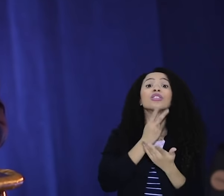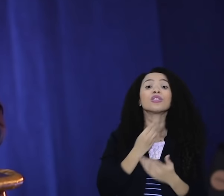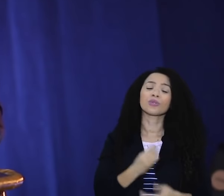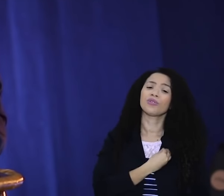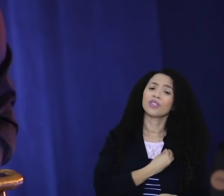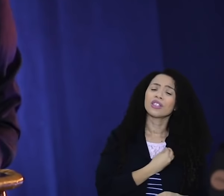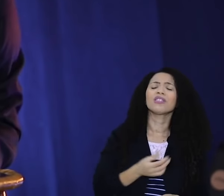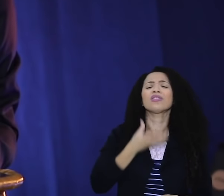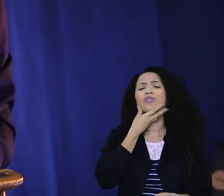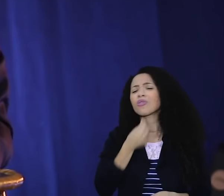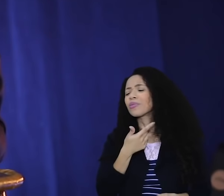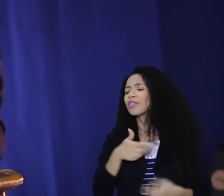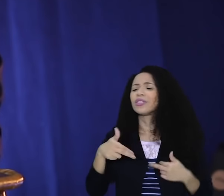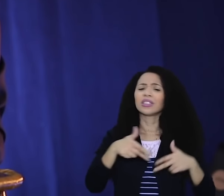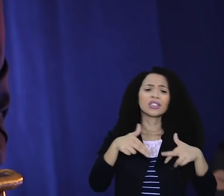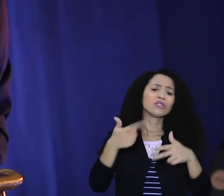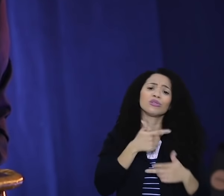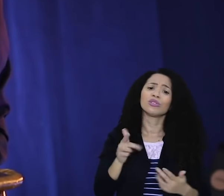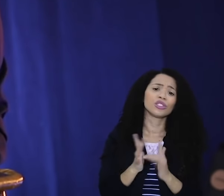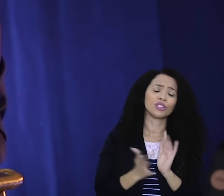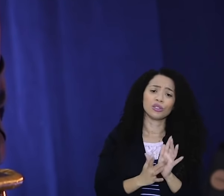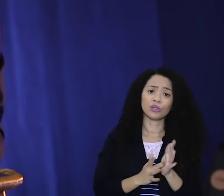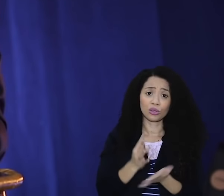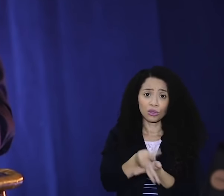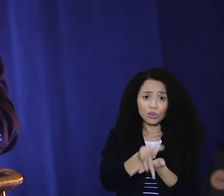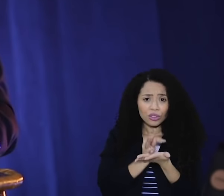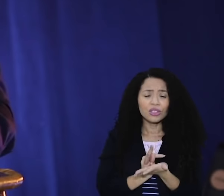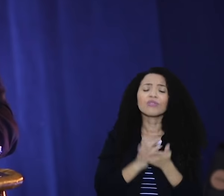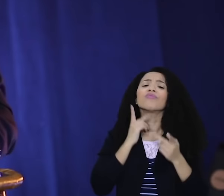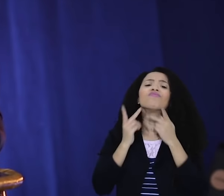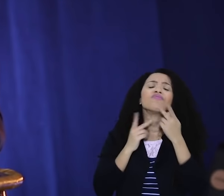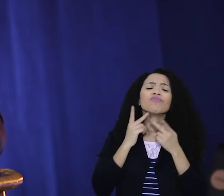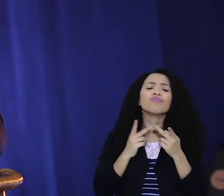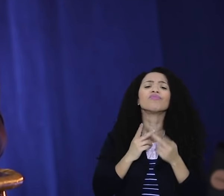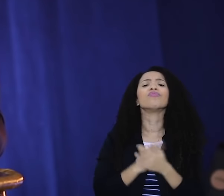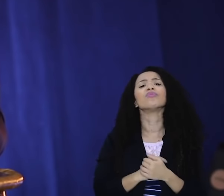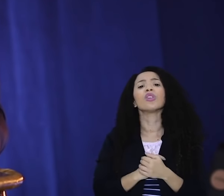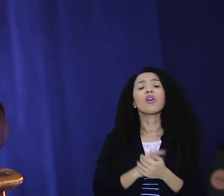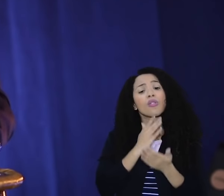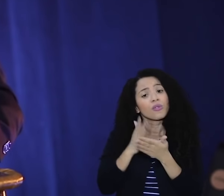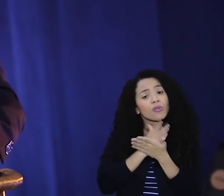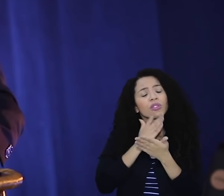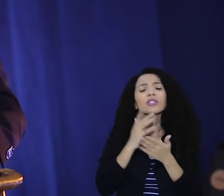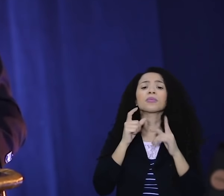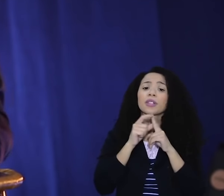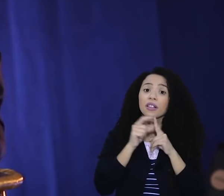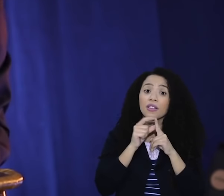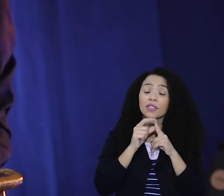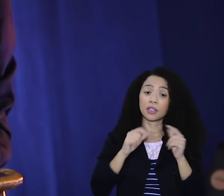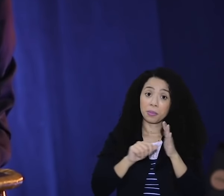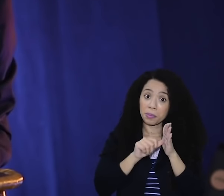estavam navegando sem Jesus. O texto vai registrando em algumas frases e algumas palavras, e a